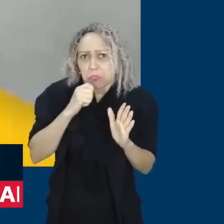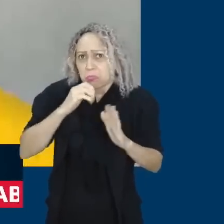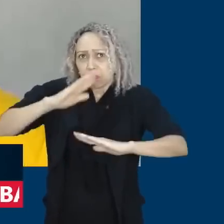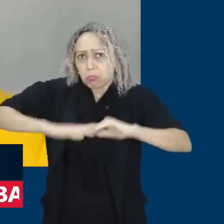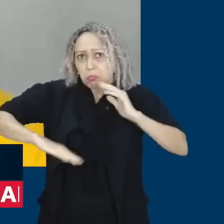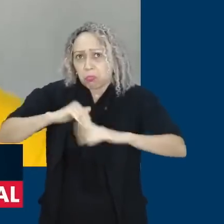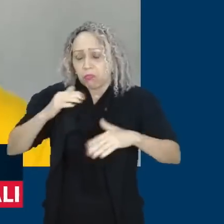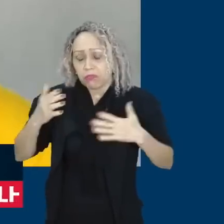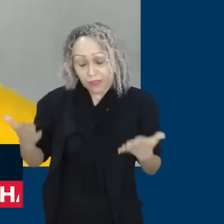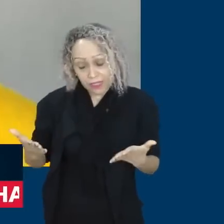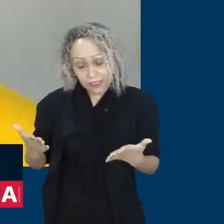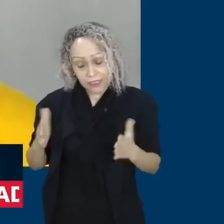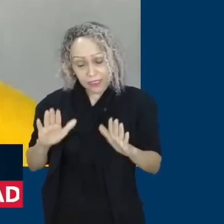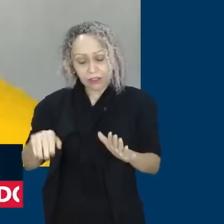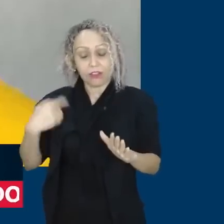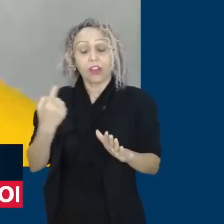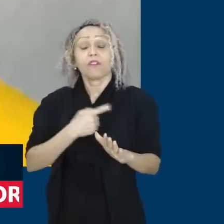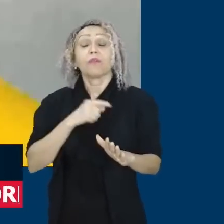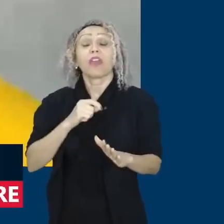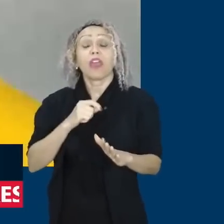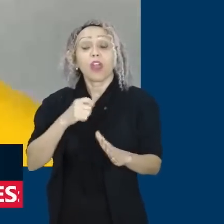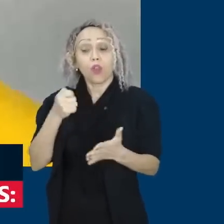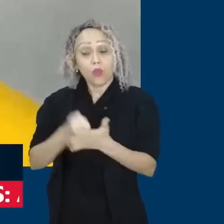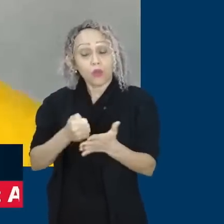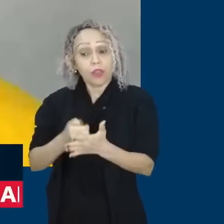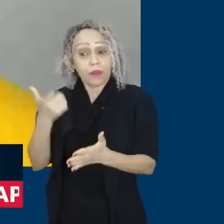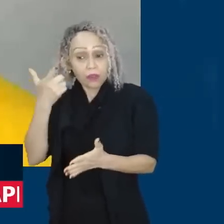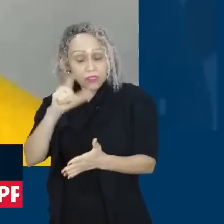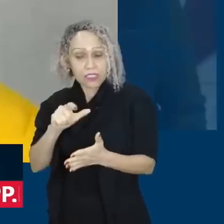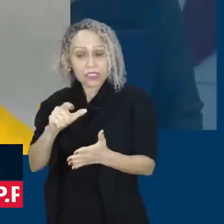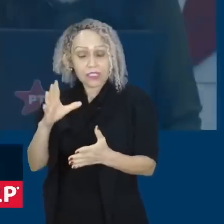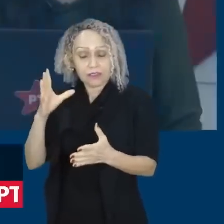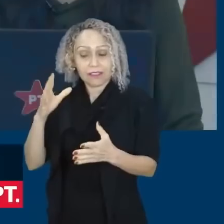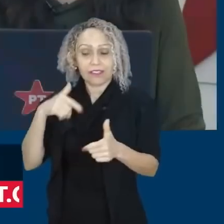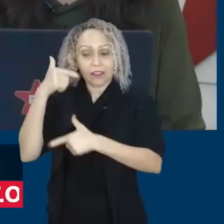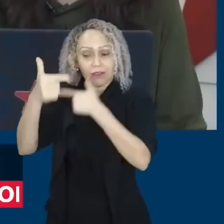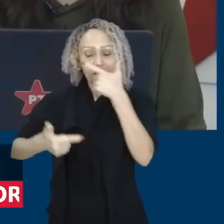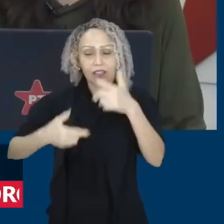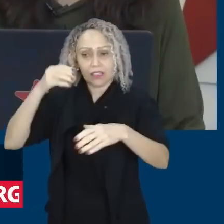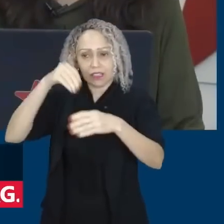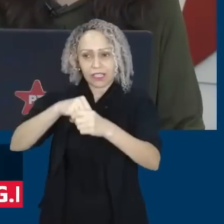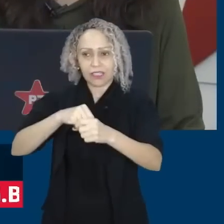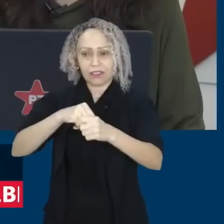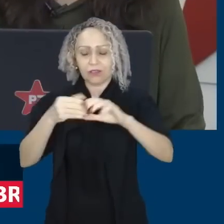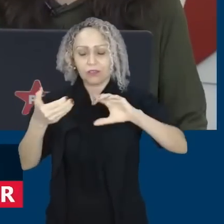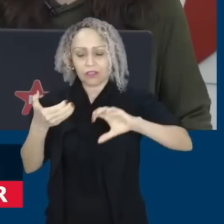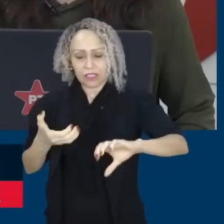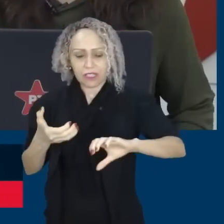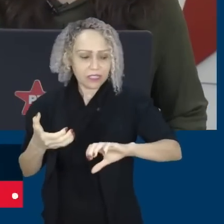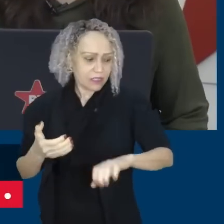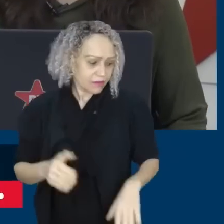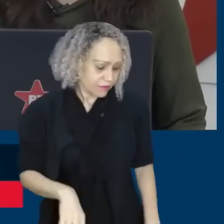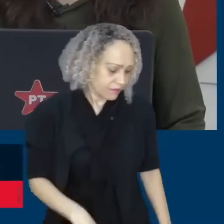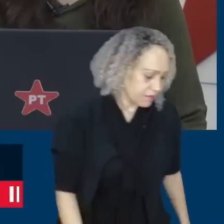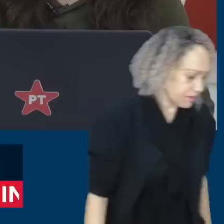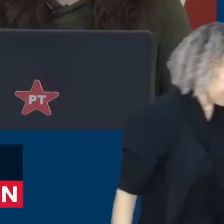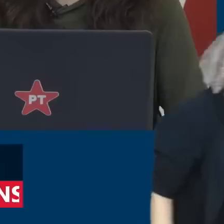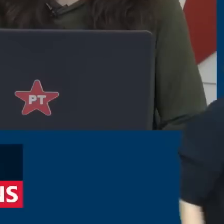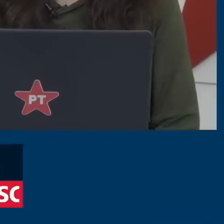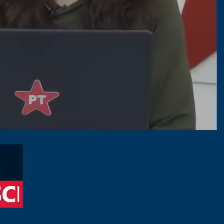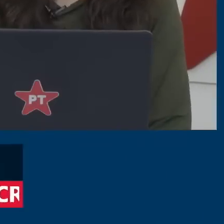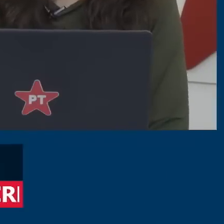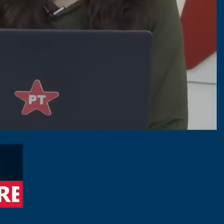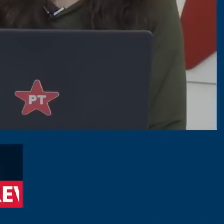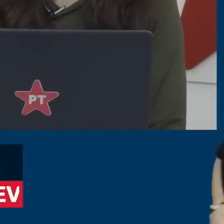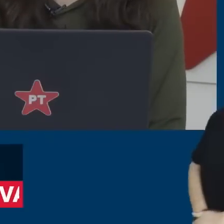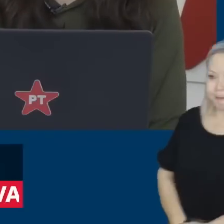estar caminhando no Congresso Federal. Aqui a Rosa Santana deixa aqui, ó. Muito bom, Ju. Parabéns,